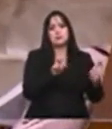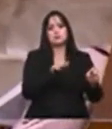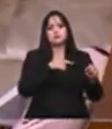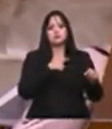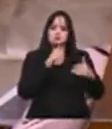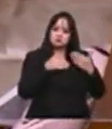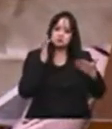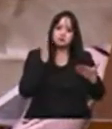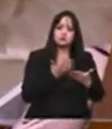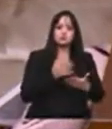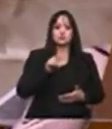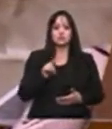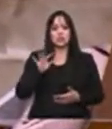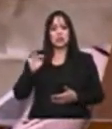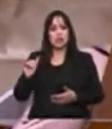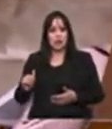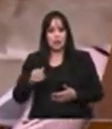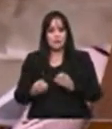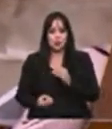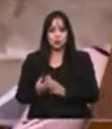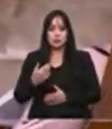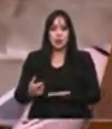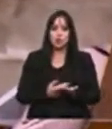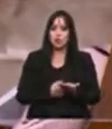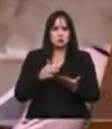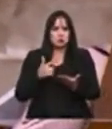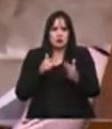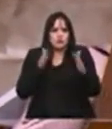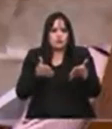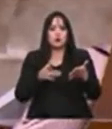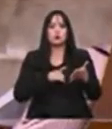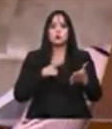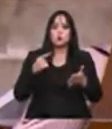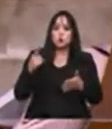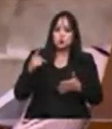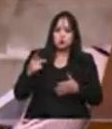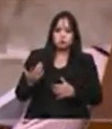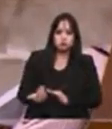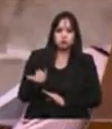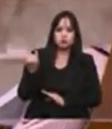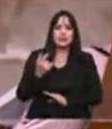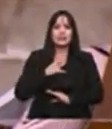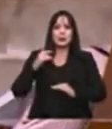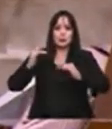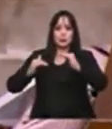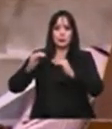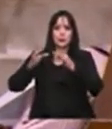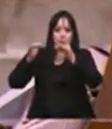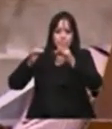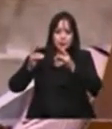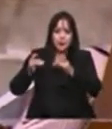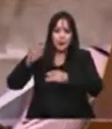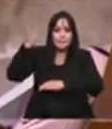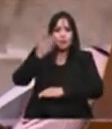essas providências, o GTA produziu um relatório conclusivo que, pela sua importância e grau de detalhamento, fornece